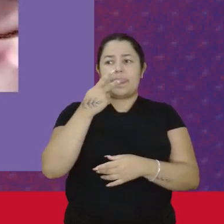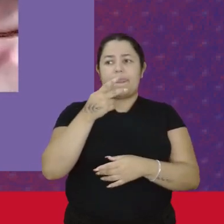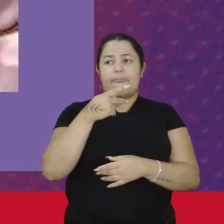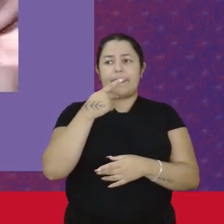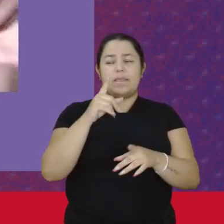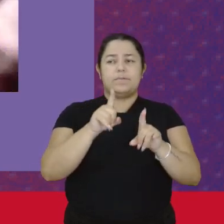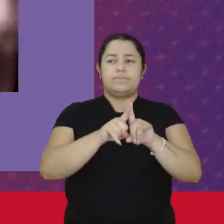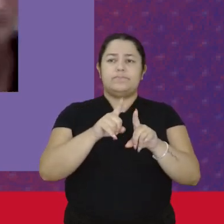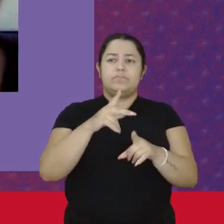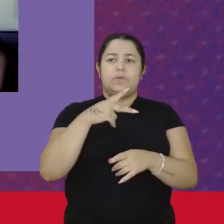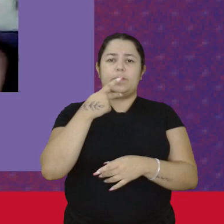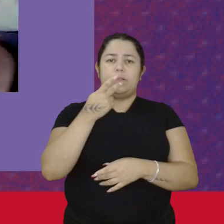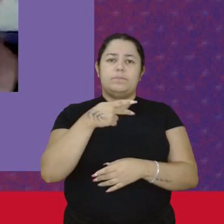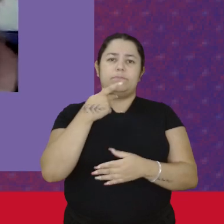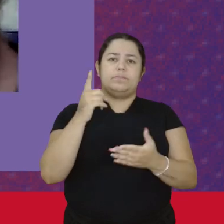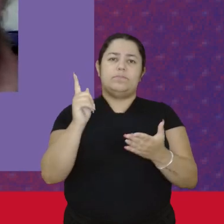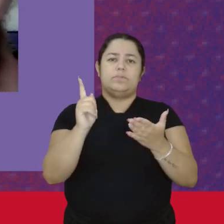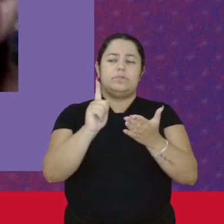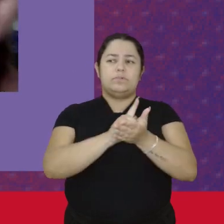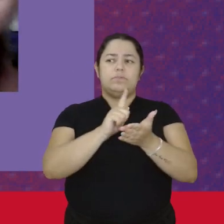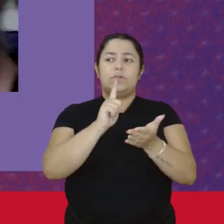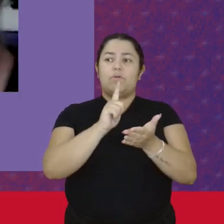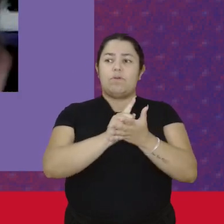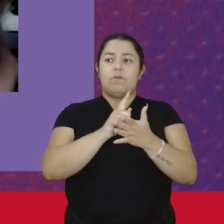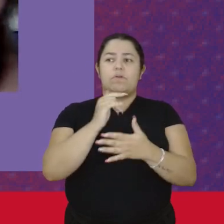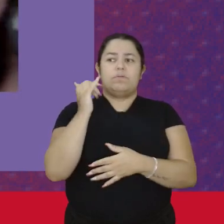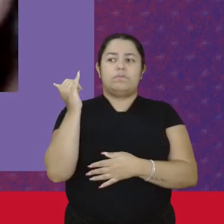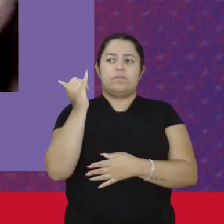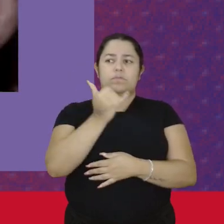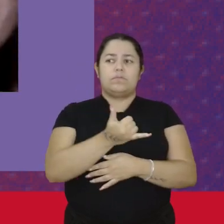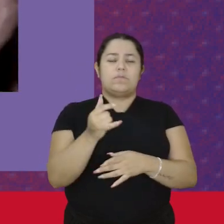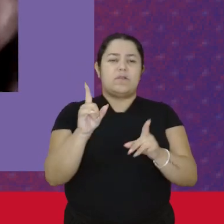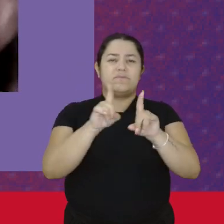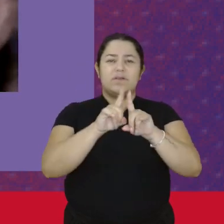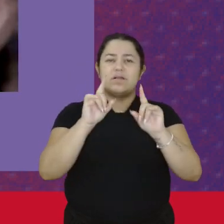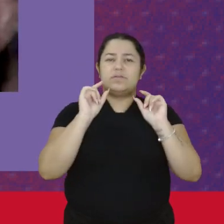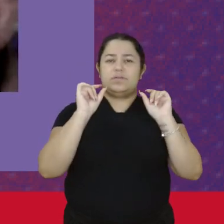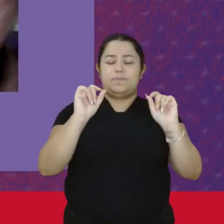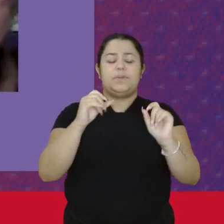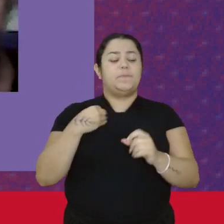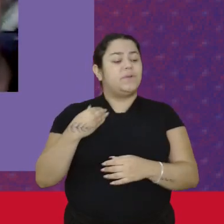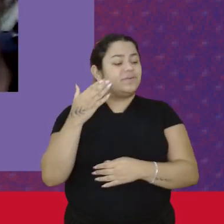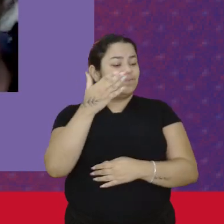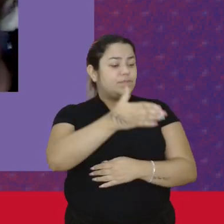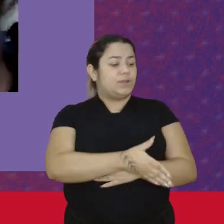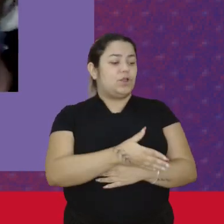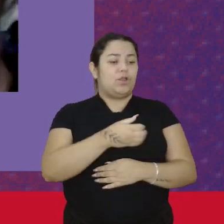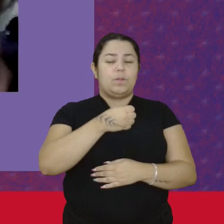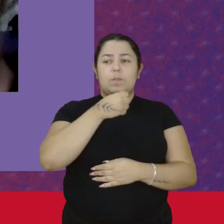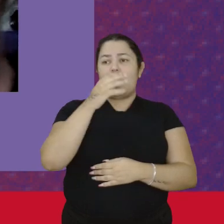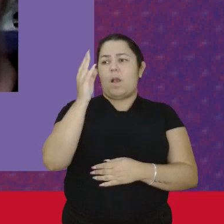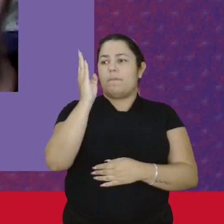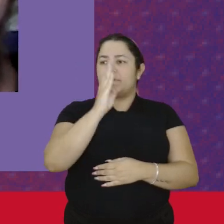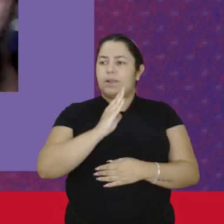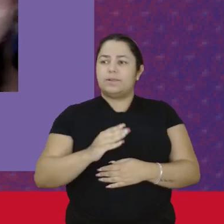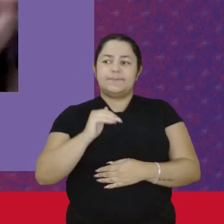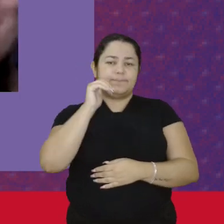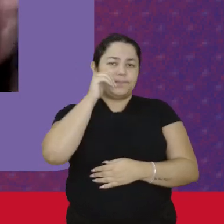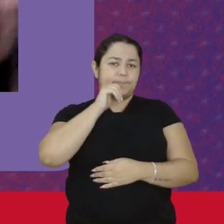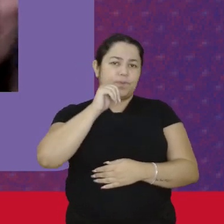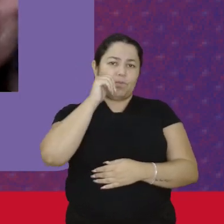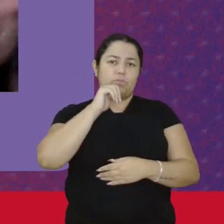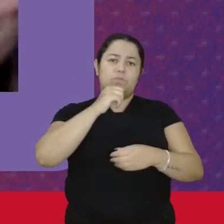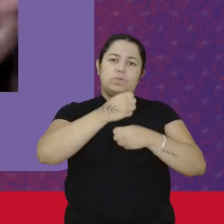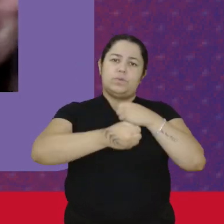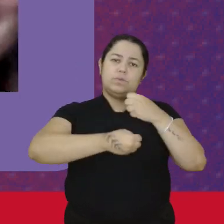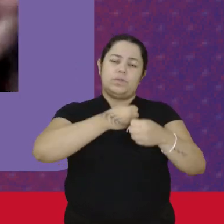e não falando dos jornais, né? Eu queria dizer que eu também participei do Jornal Brasil Mulher, né,